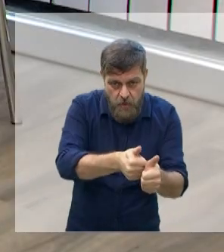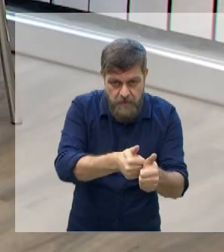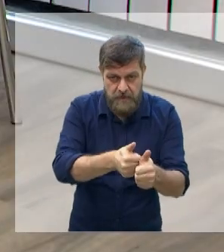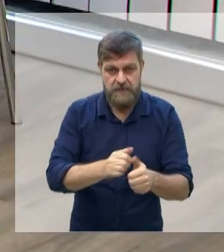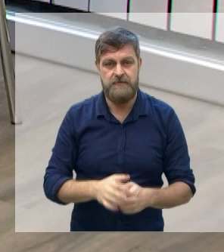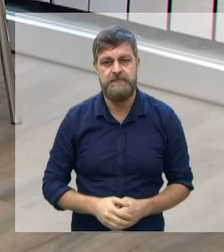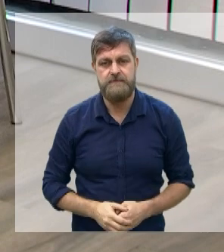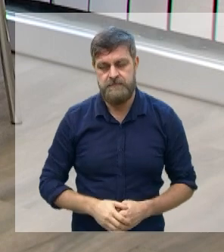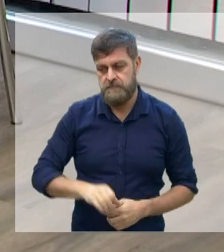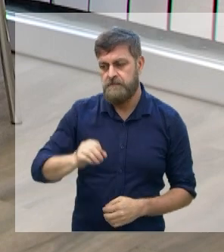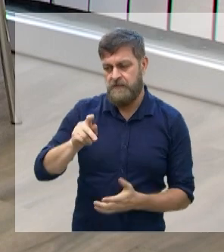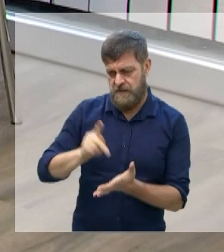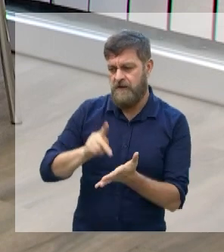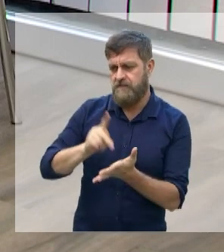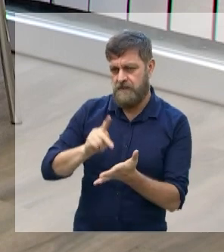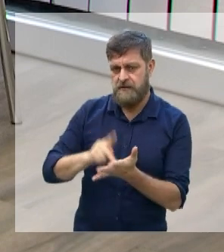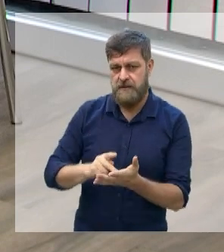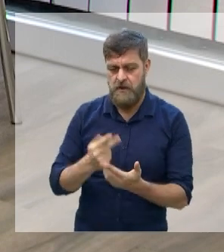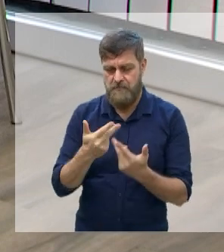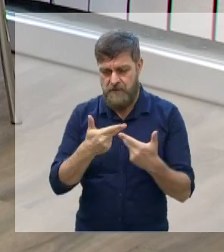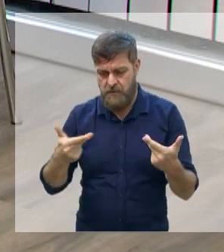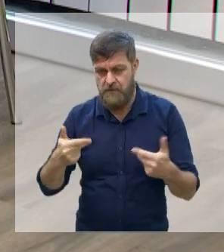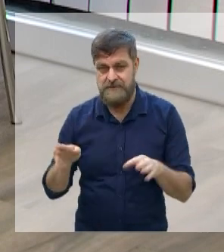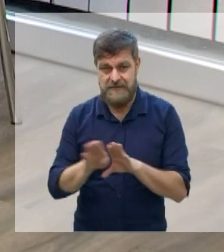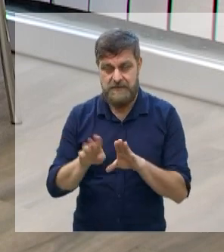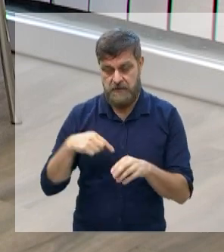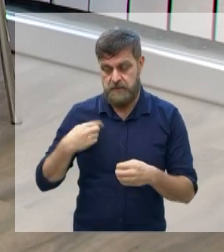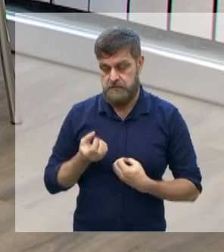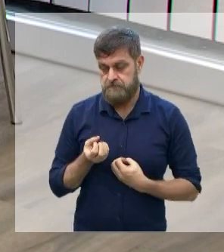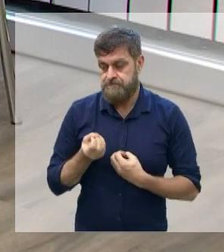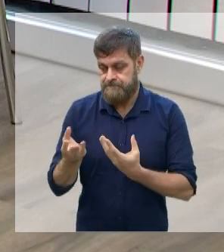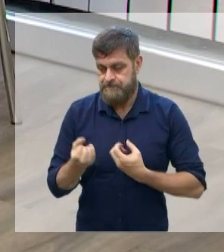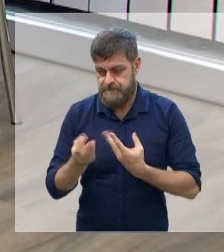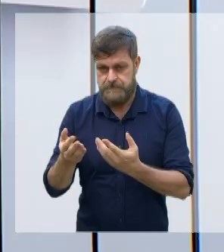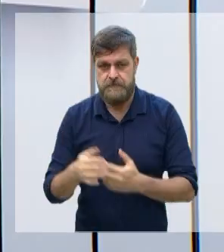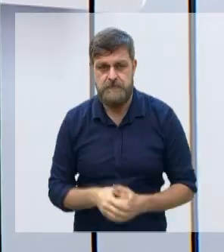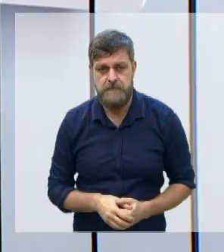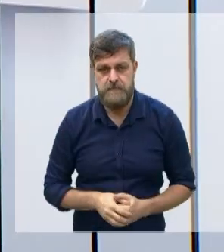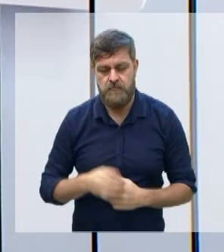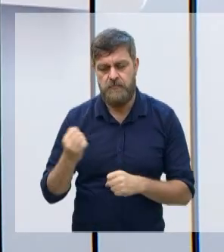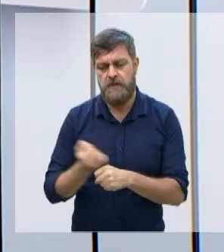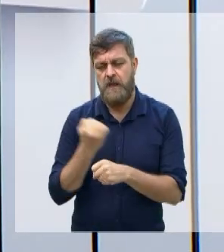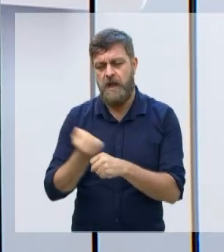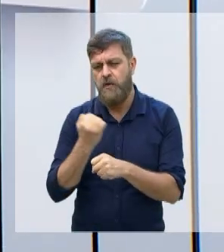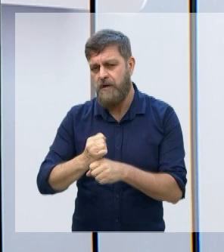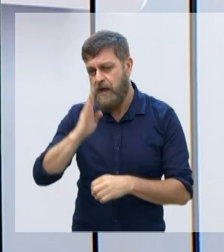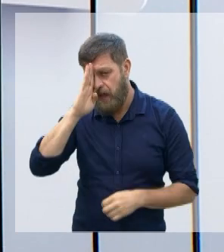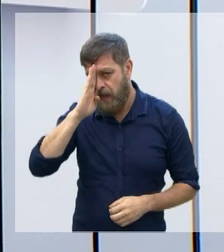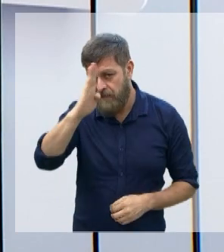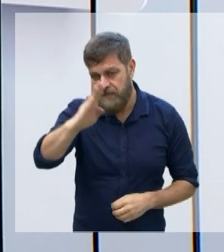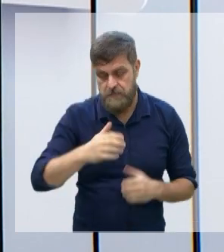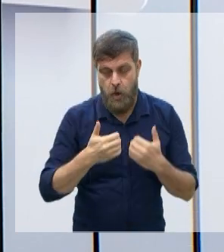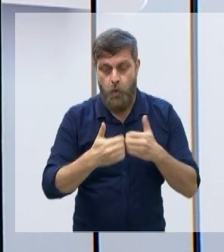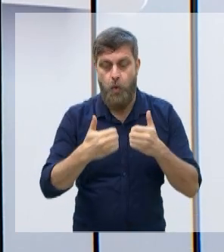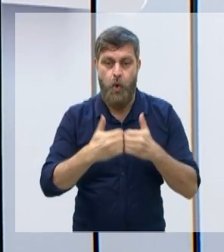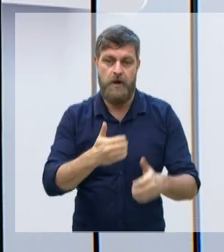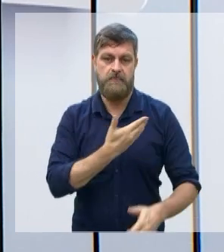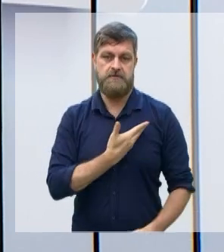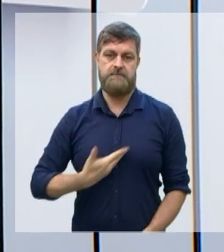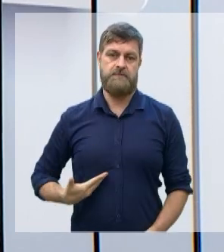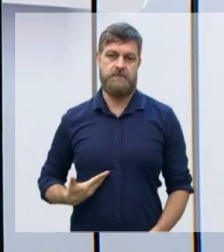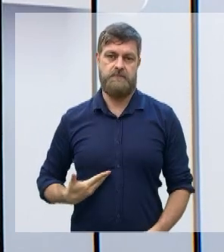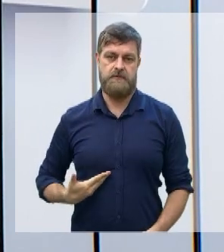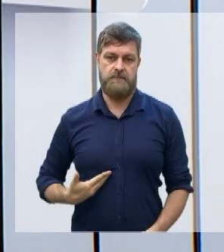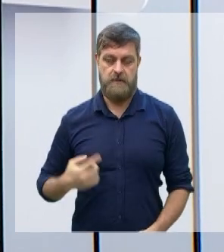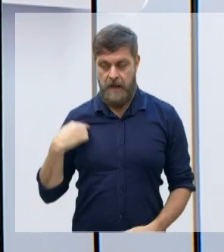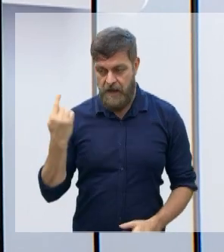avenida é verdade outra outra coisa que nós mencionamos o as obras prioriza o transporte coletivo os